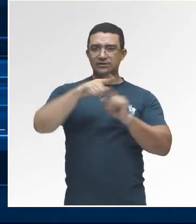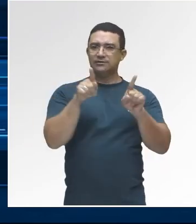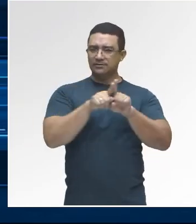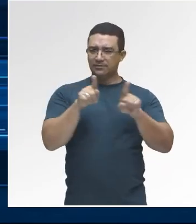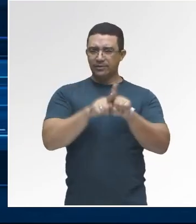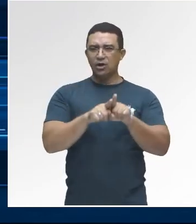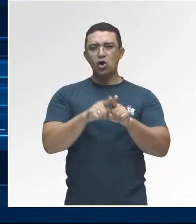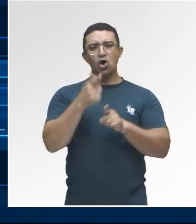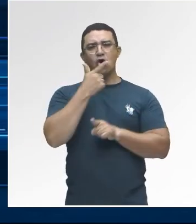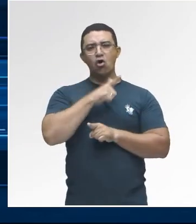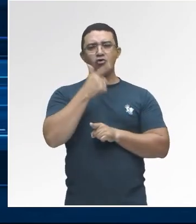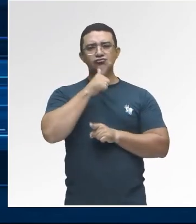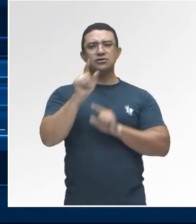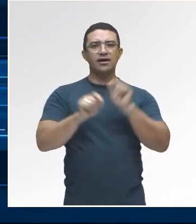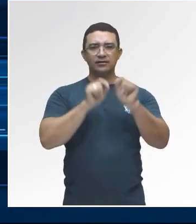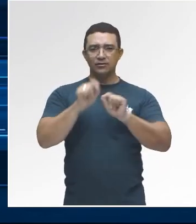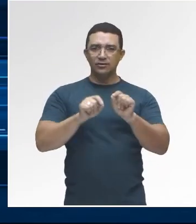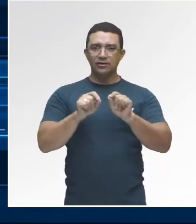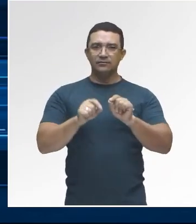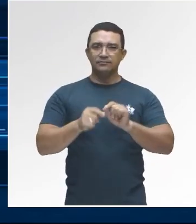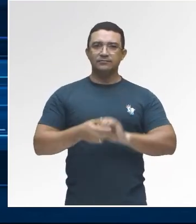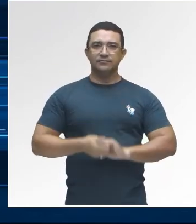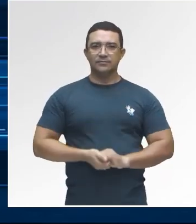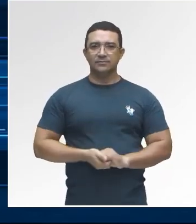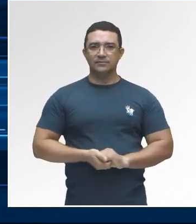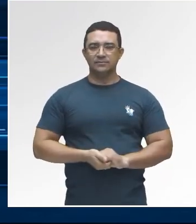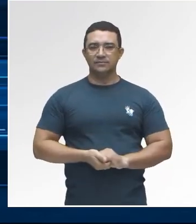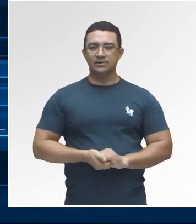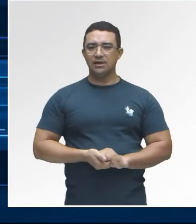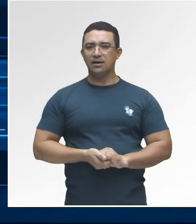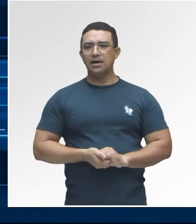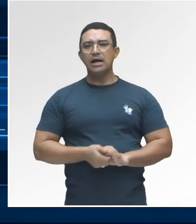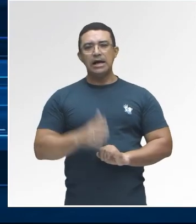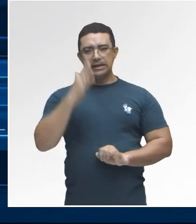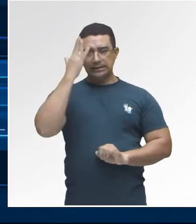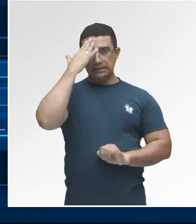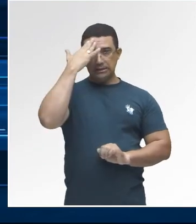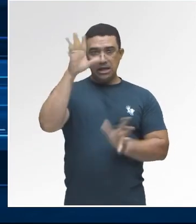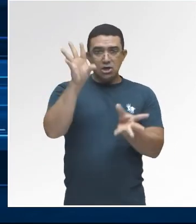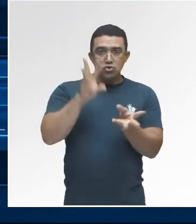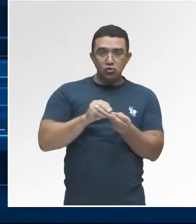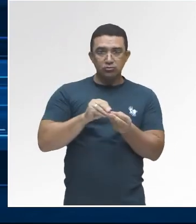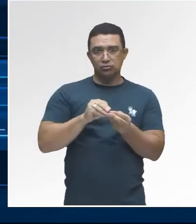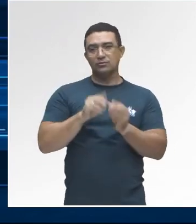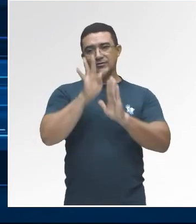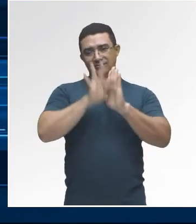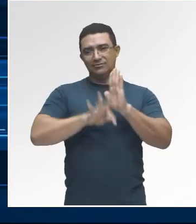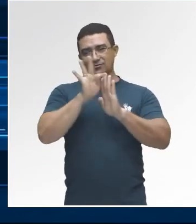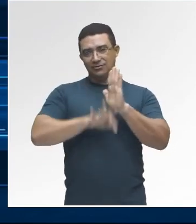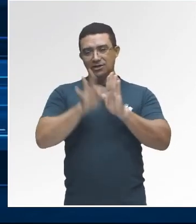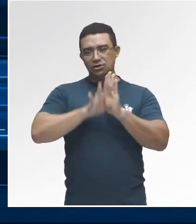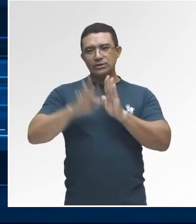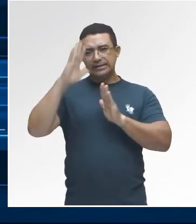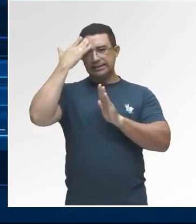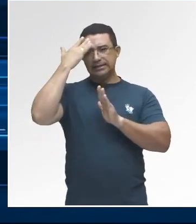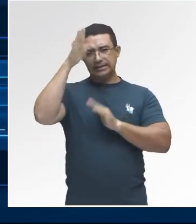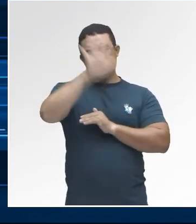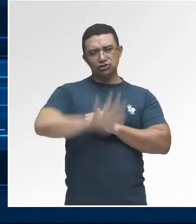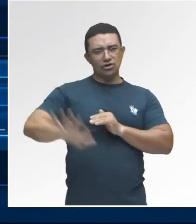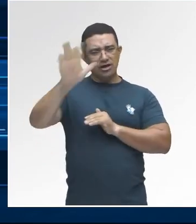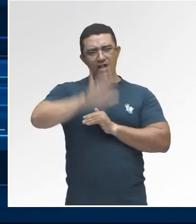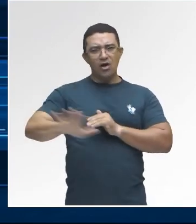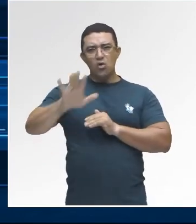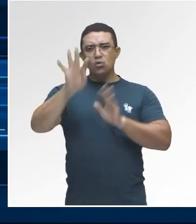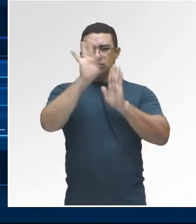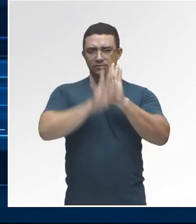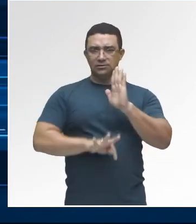faz a sua inference, né? Sua inferência sobre o que aquele texto quer passar para você. Compreensão geral do texto. Vamos ver